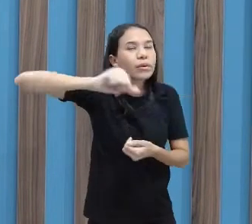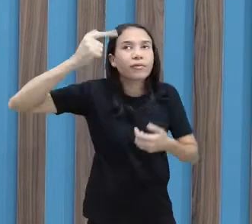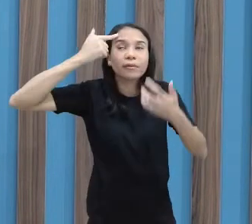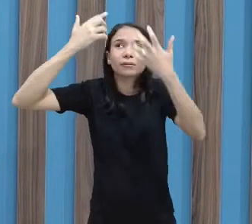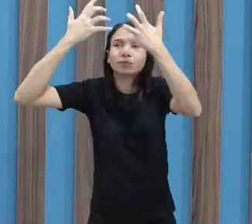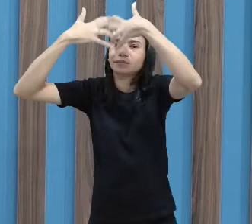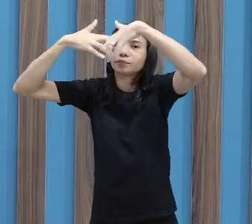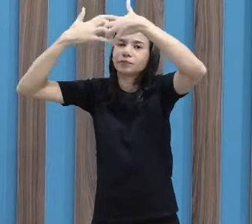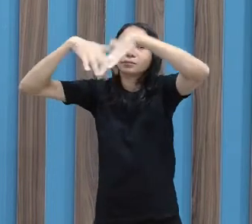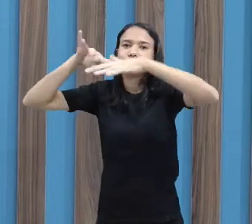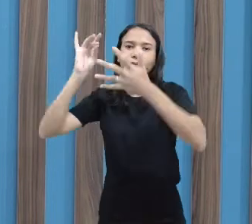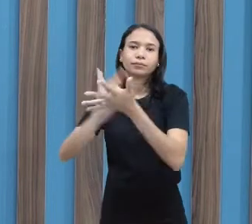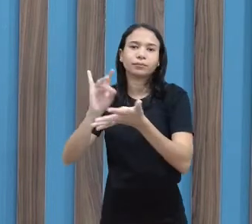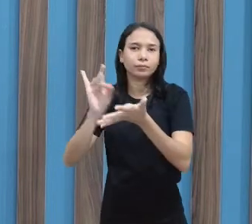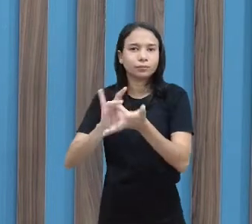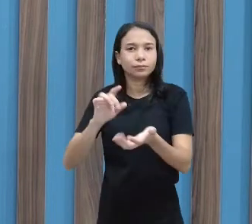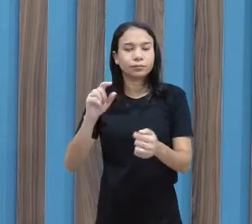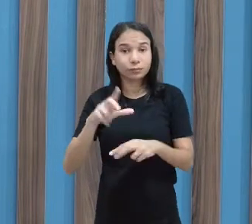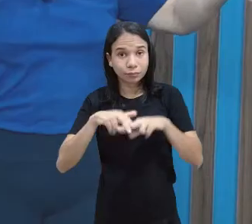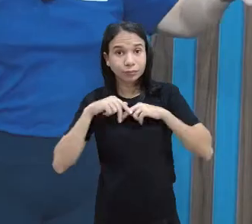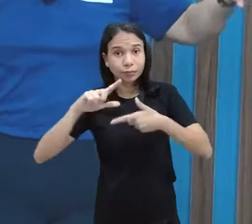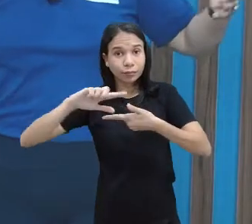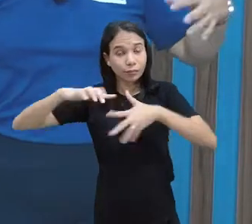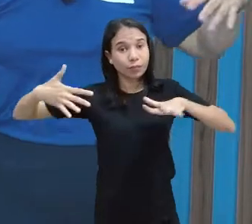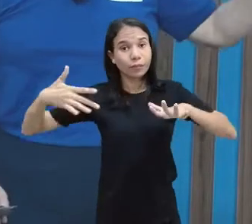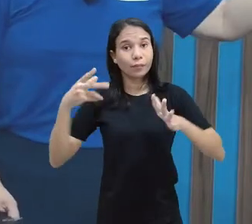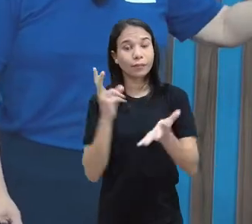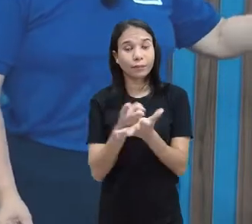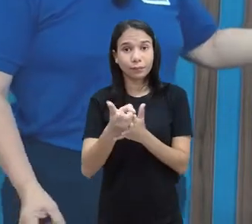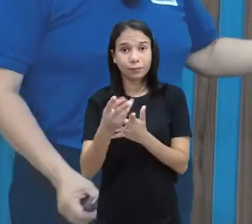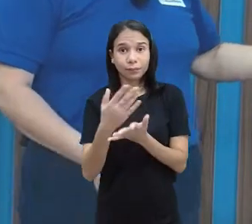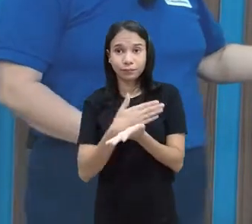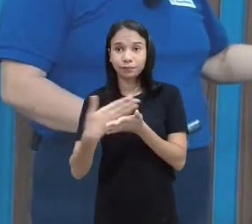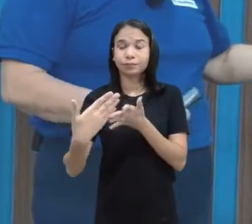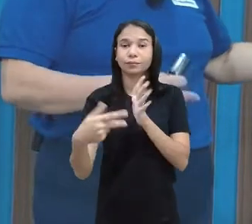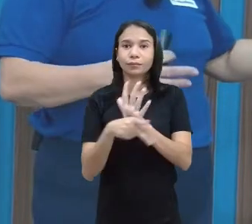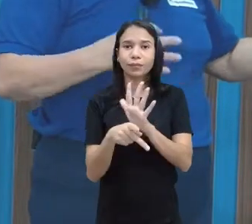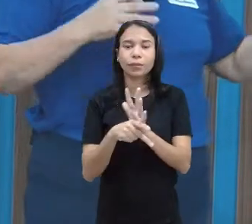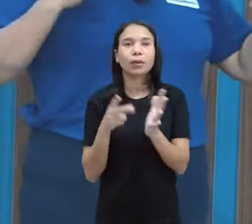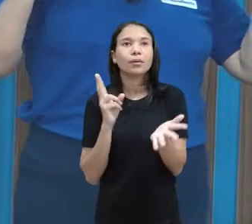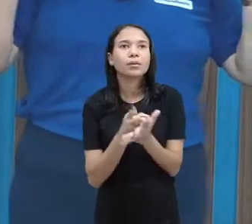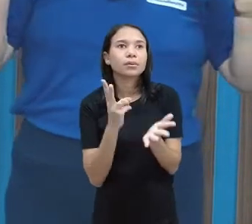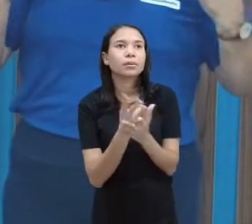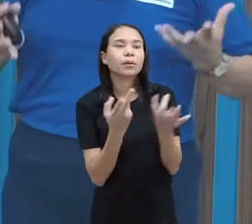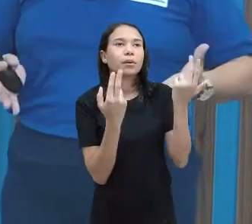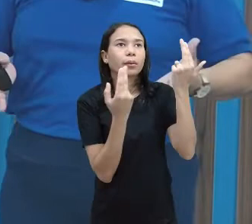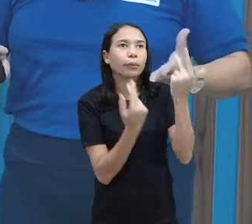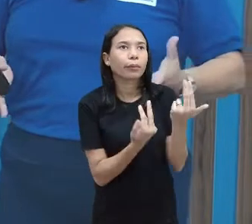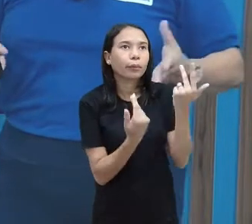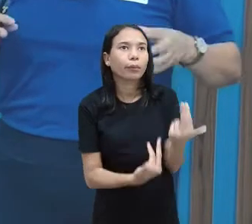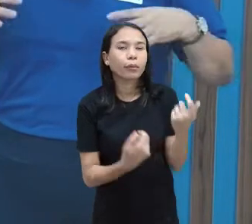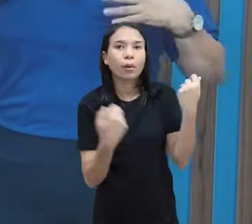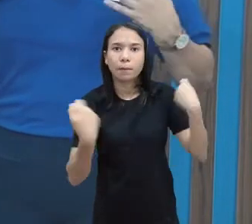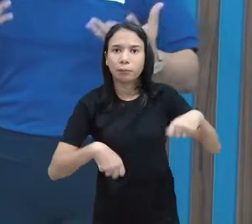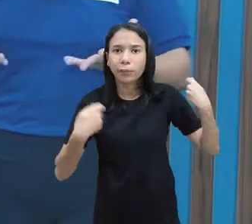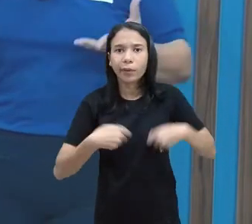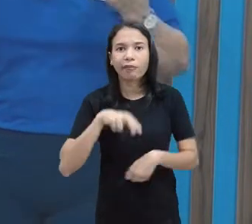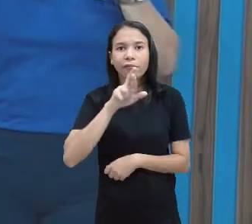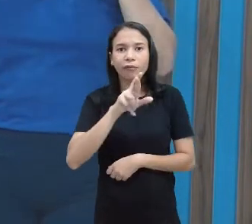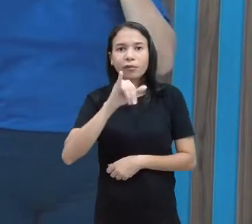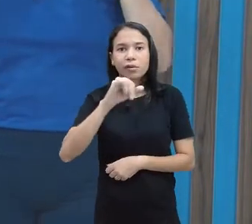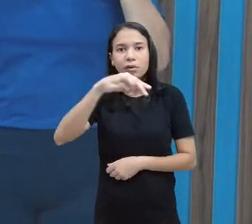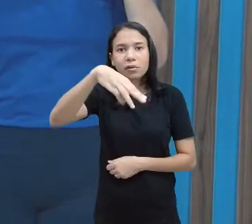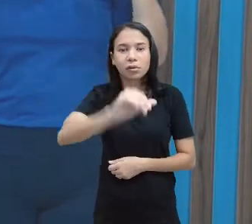pouco mais, né, Vilma? E os modernos, eles, quando se libertaram das rimas, né, daquele rigor que